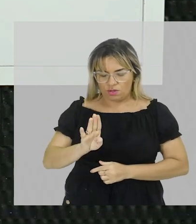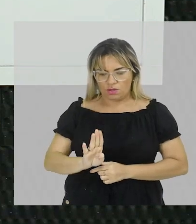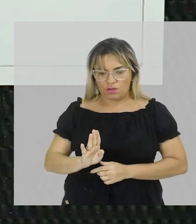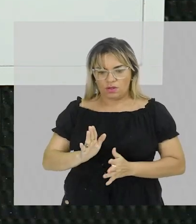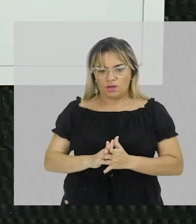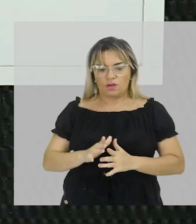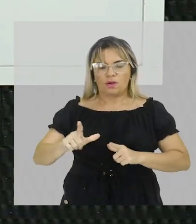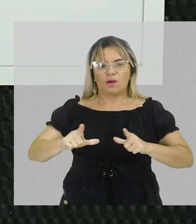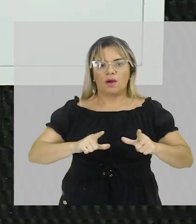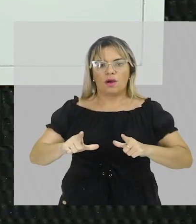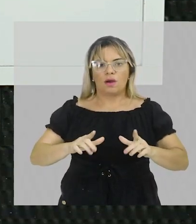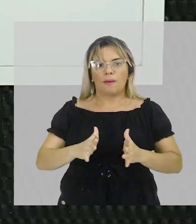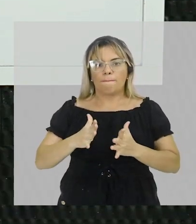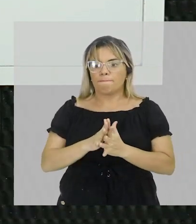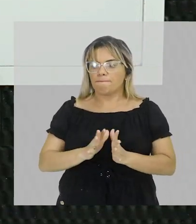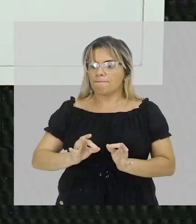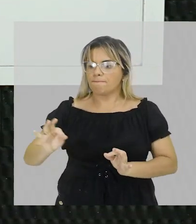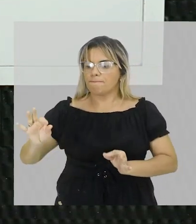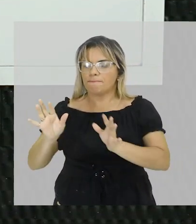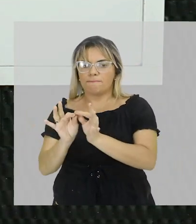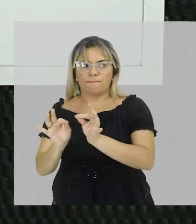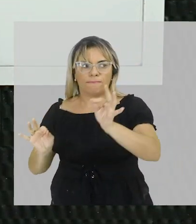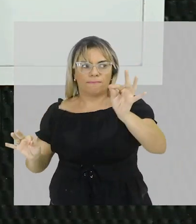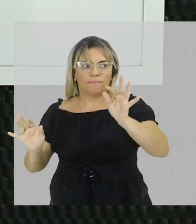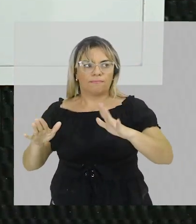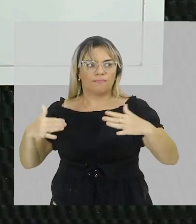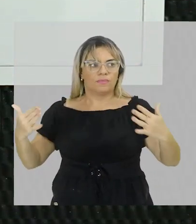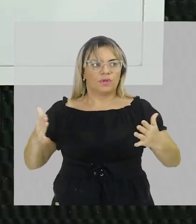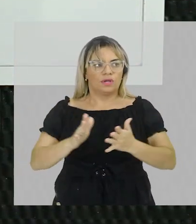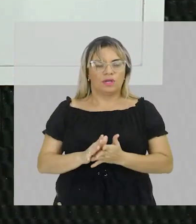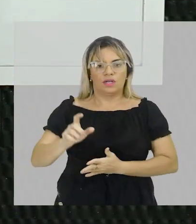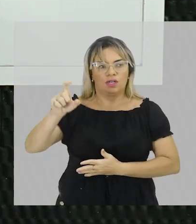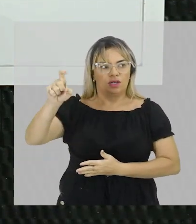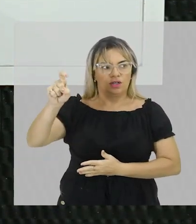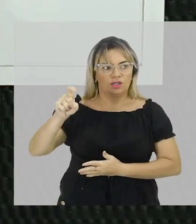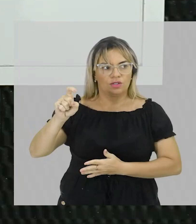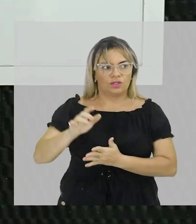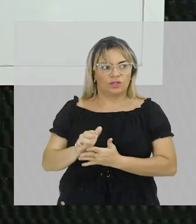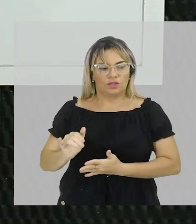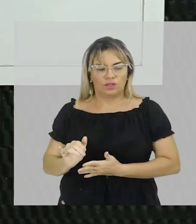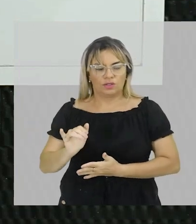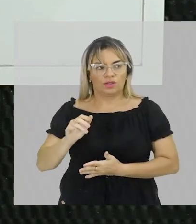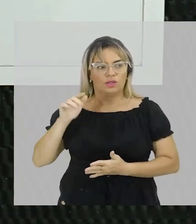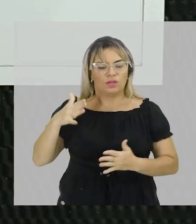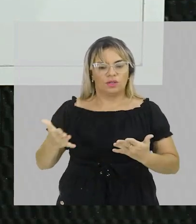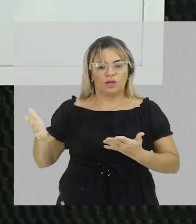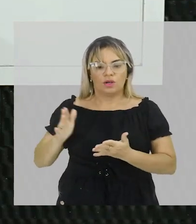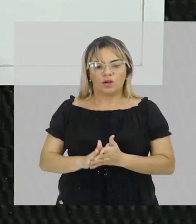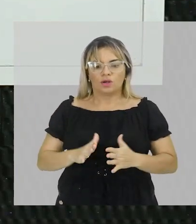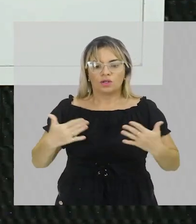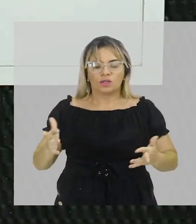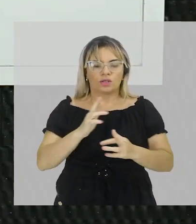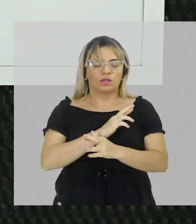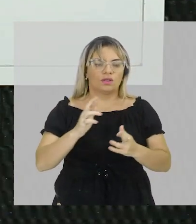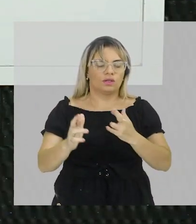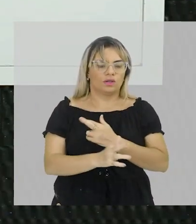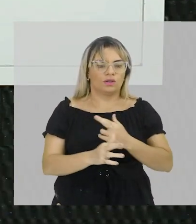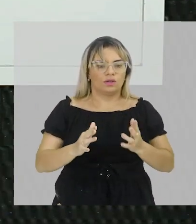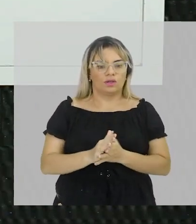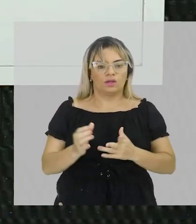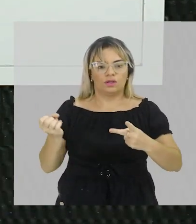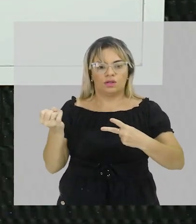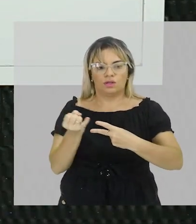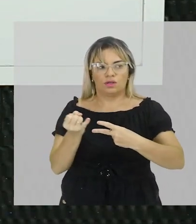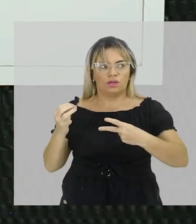também. Galera, essa questão aí, o que eu preciso saber que é referente a polígonos aqui? Eu preciso saber quem é esse